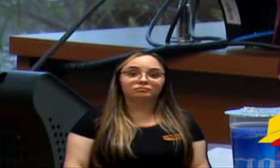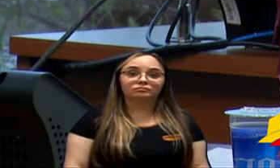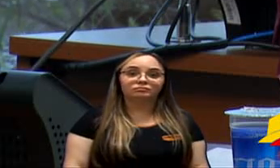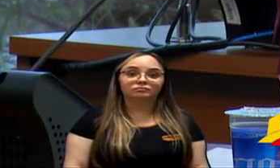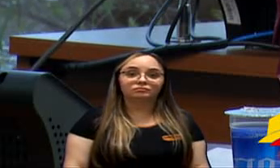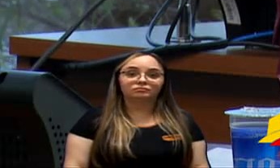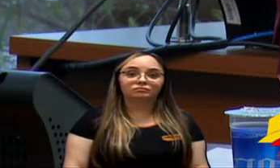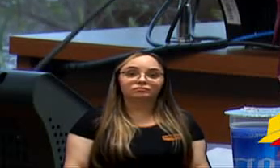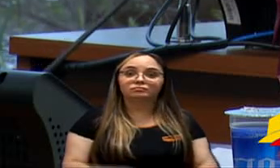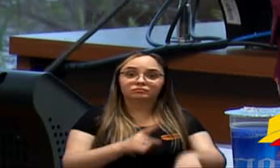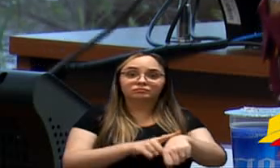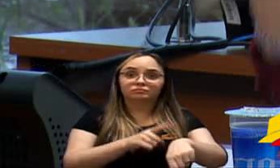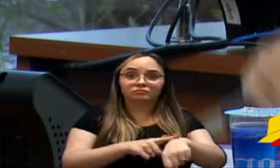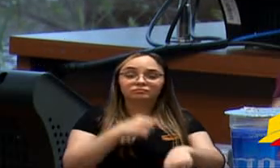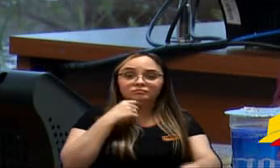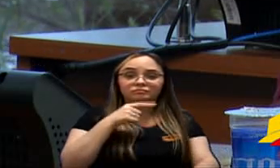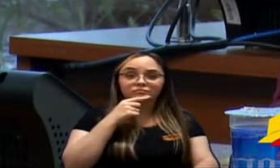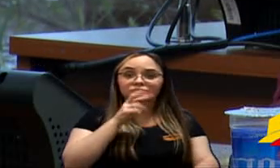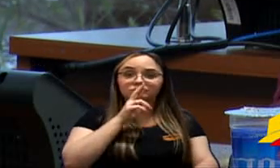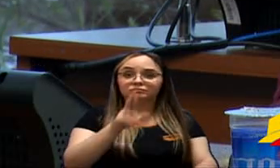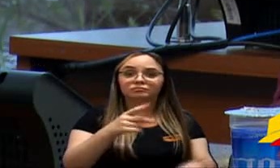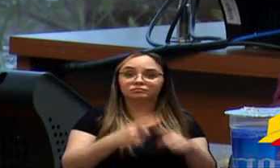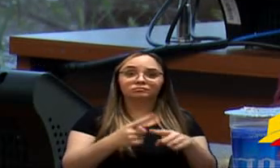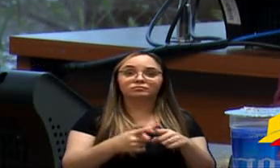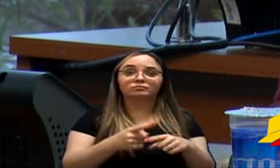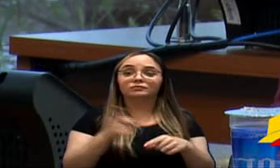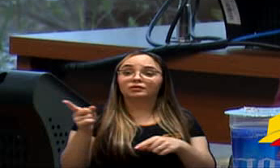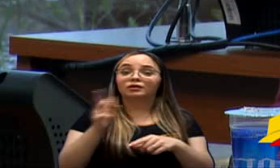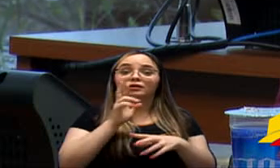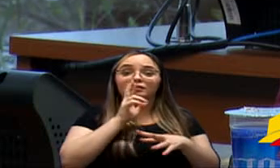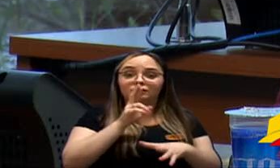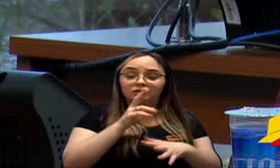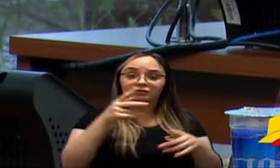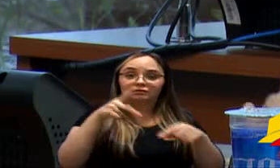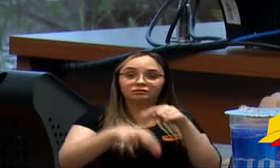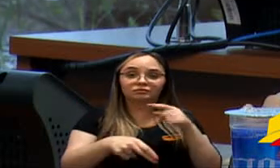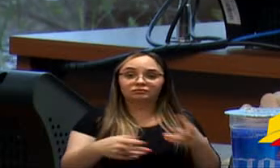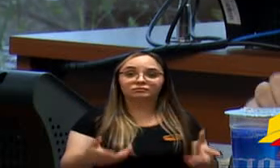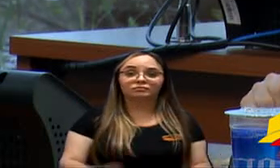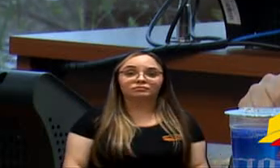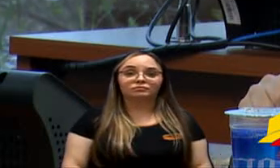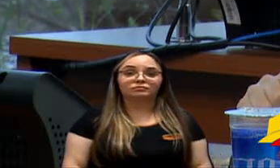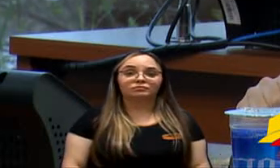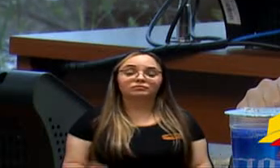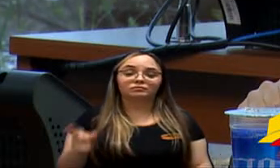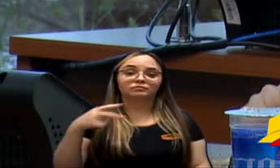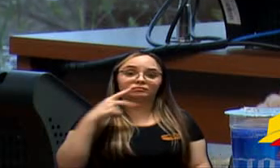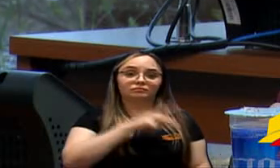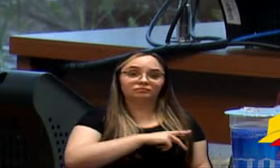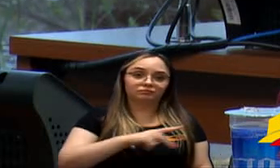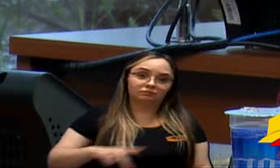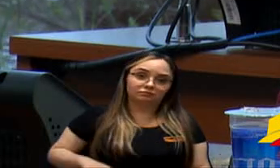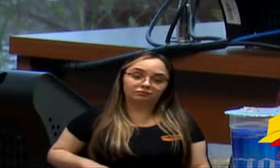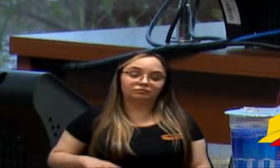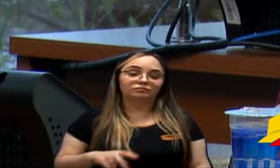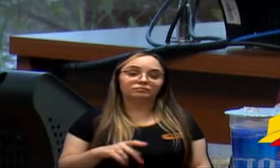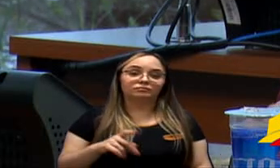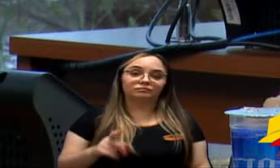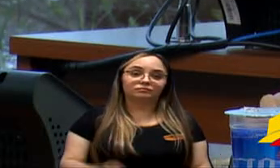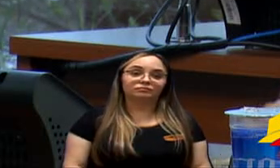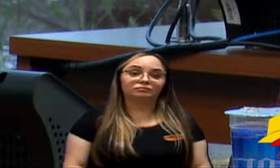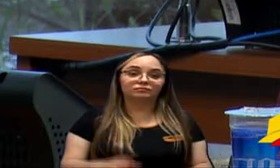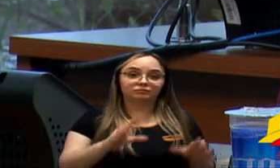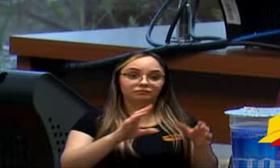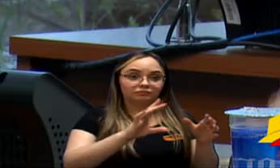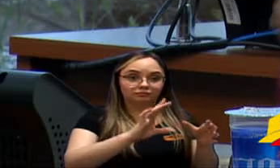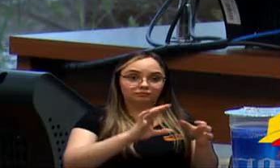Ele quer perguntar. Mas não dá nem tempo de responder, porque daí já vem outro questionamento. O vereador, presidente, está presidente na sessão. Aberto. Vou fechar os